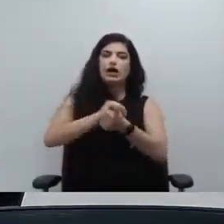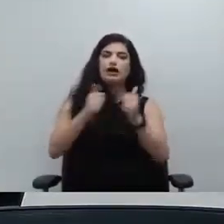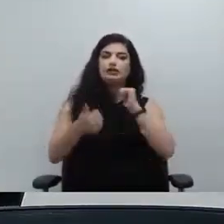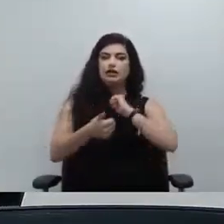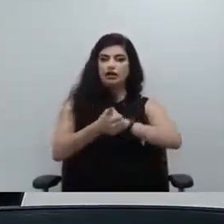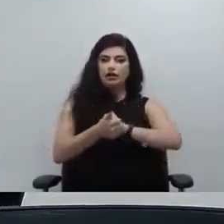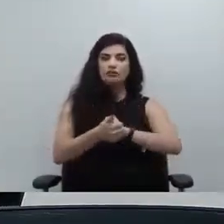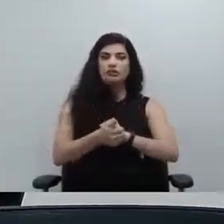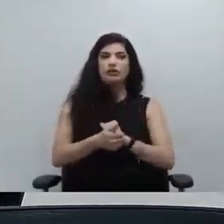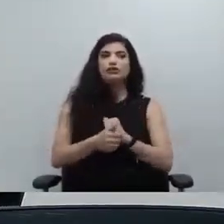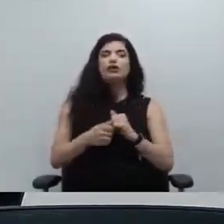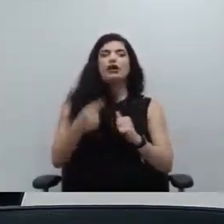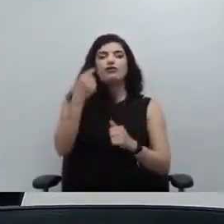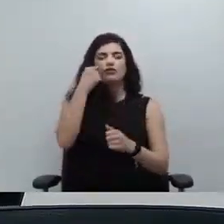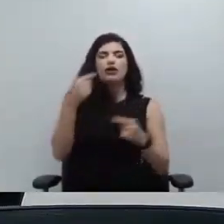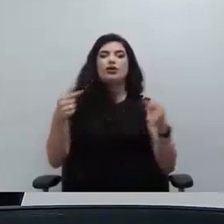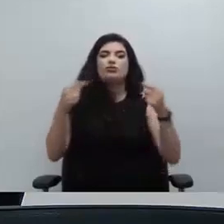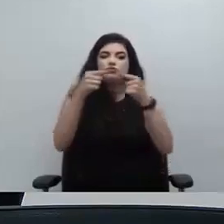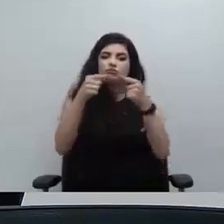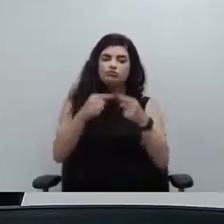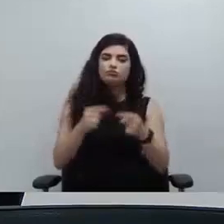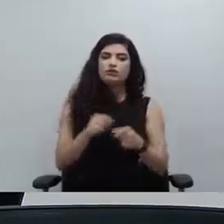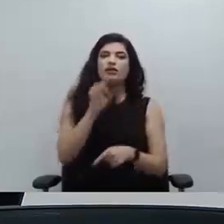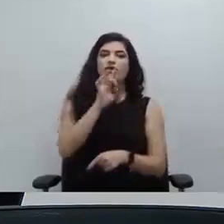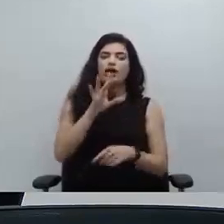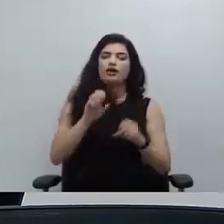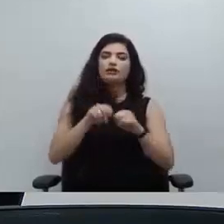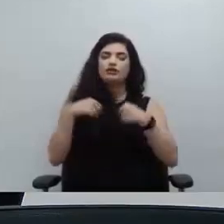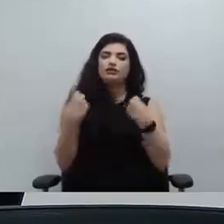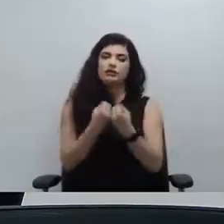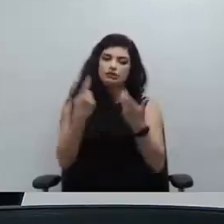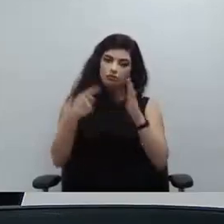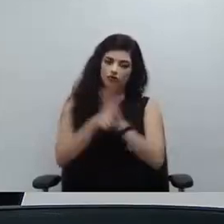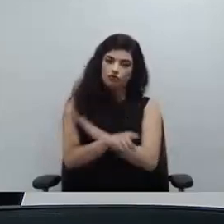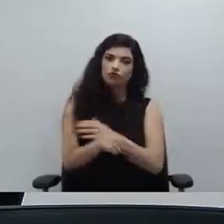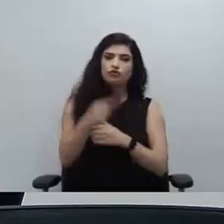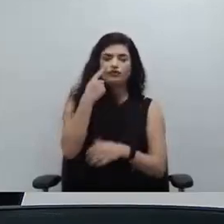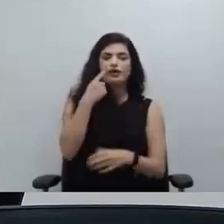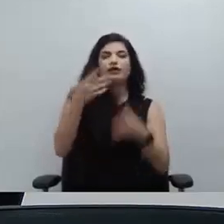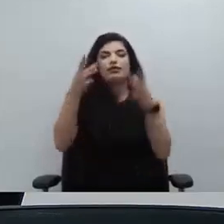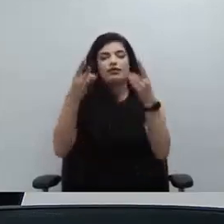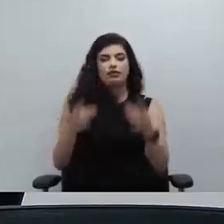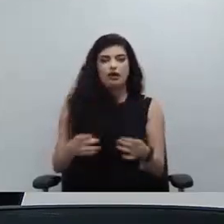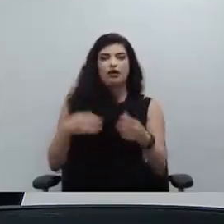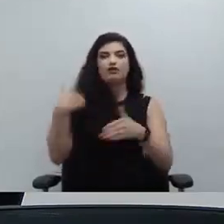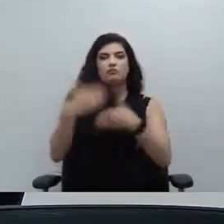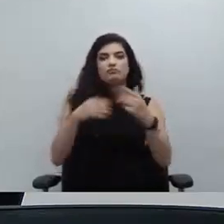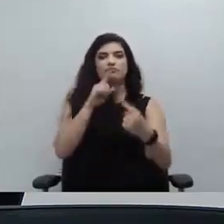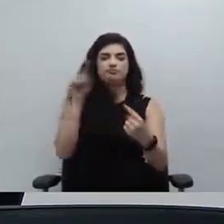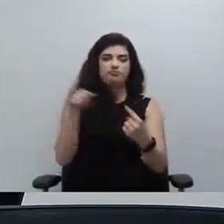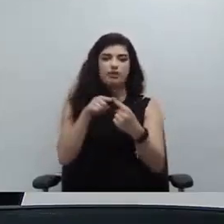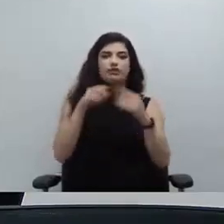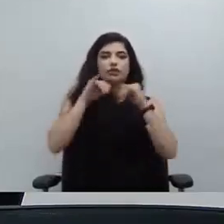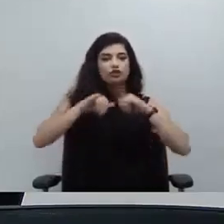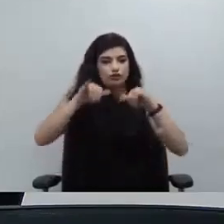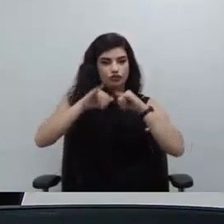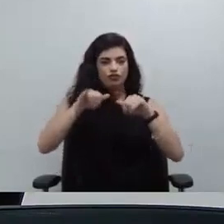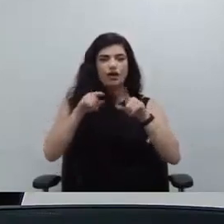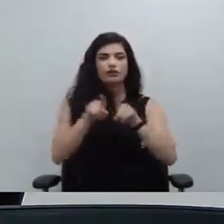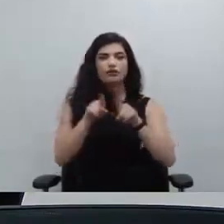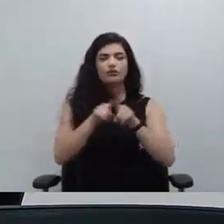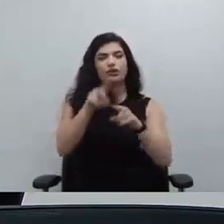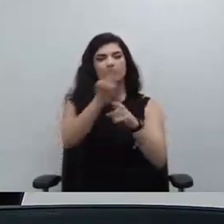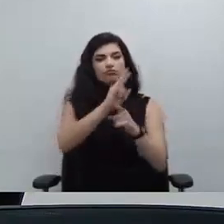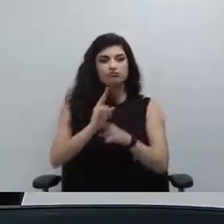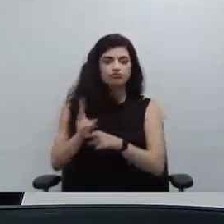pluralidade, envolvendo as unidades e demais órgãos da Defensoria no aprofundamento e detalhamento das metas e também na divulgação e monitoramento para